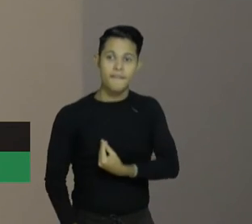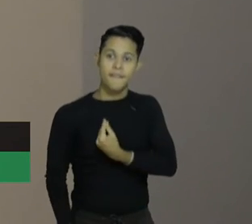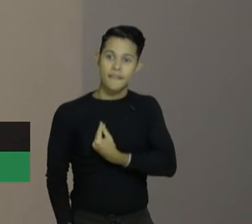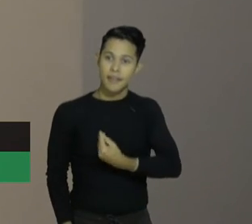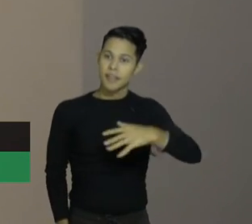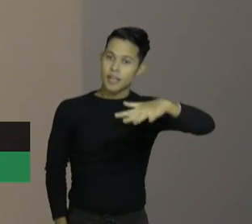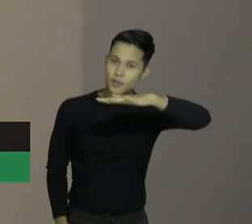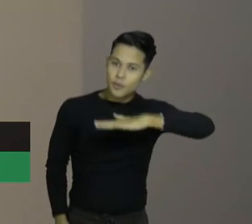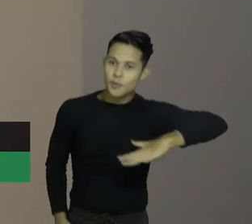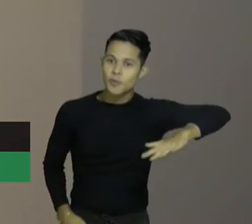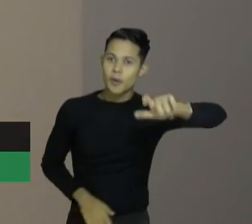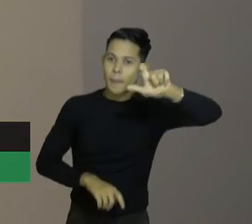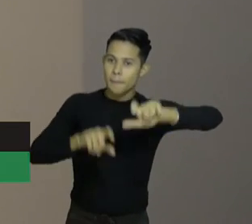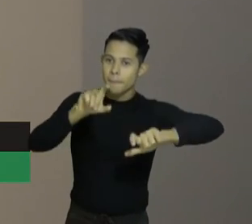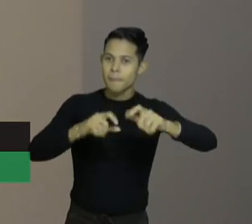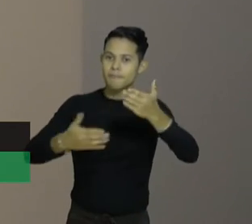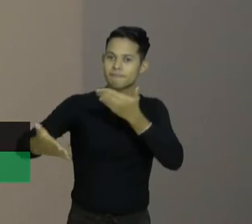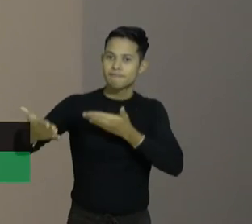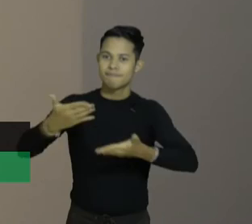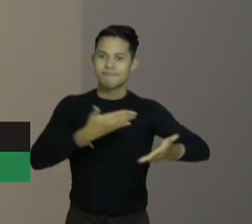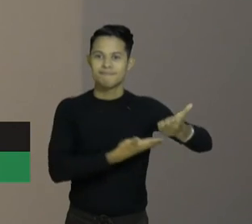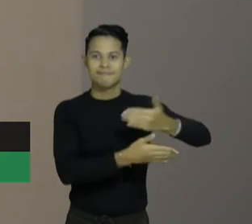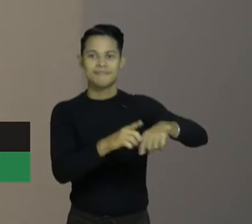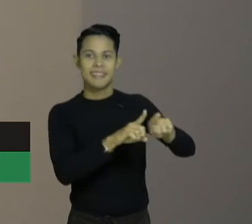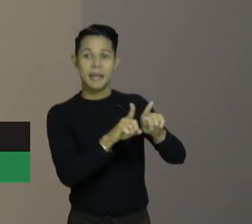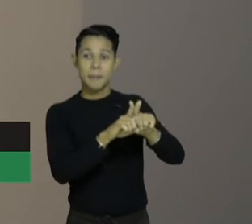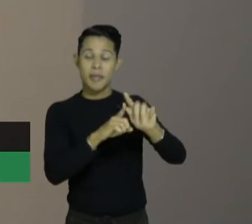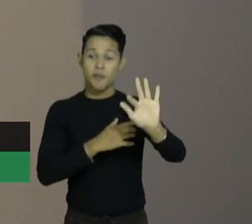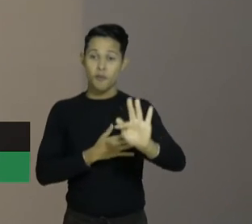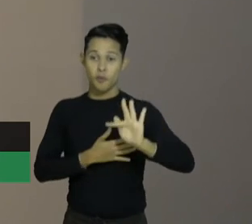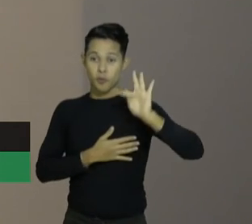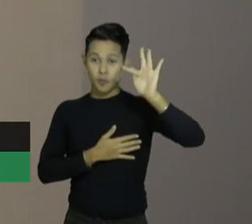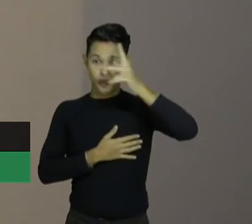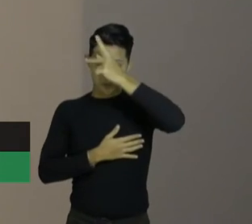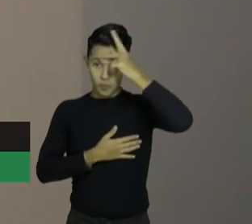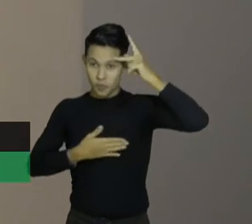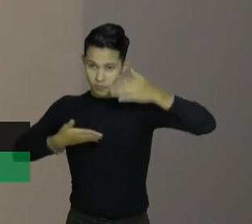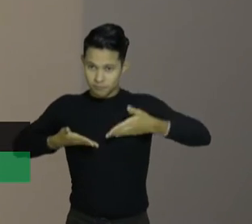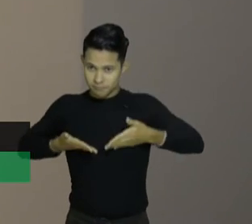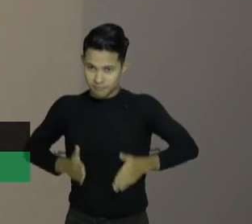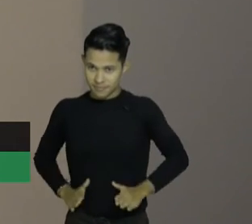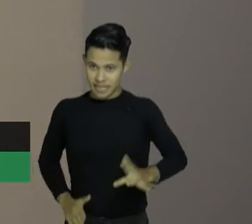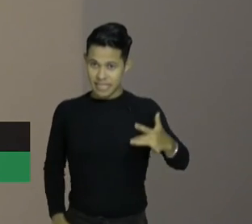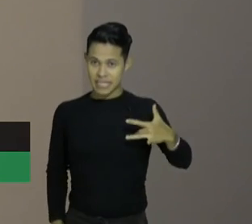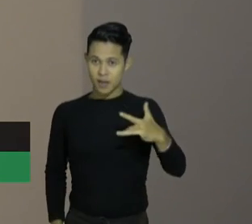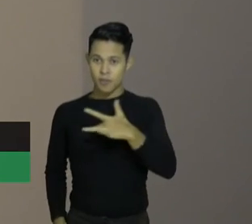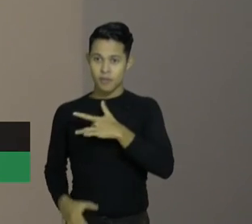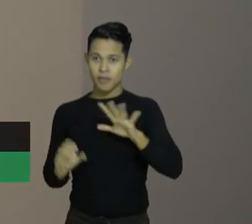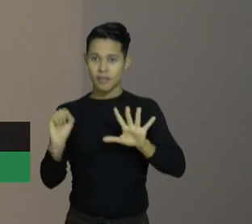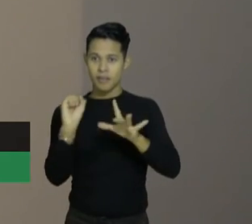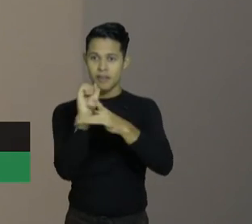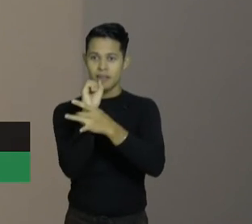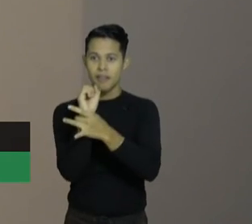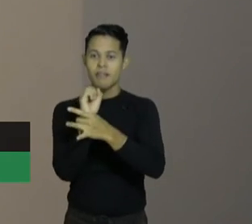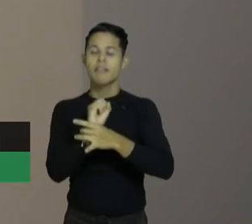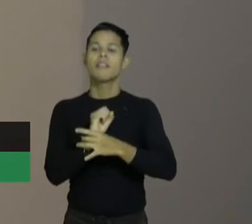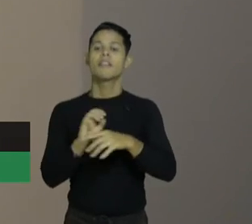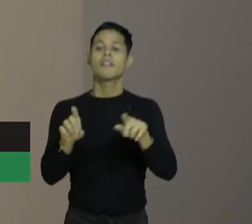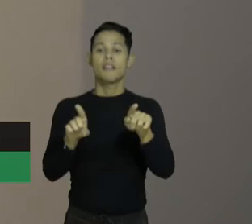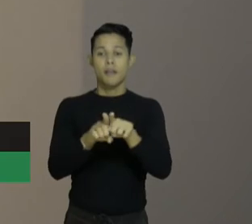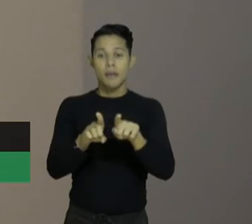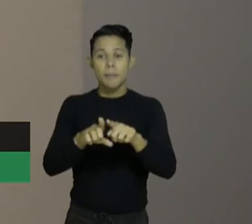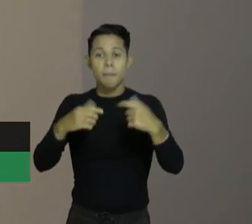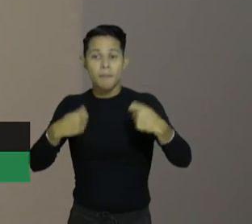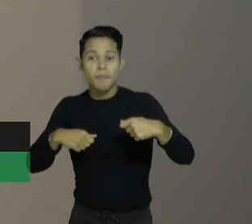coletiva e ao bem-estar das futuras gerações e é essa complexidade que nos obriga a ser meticulosos